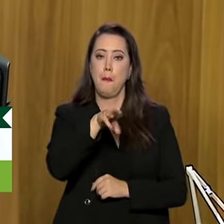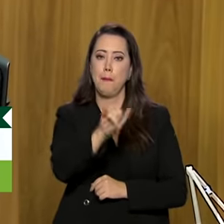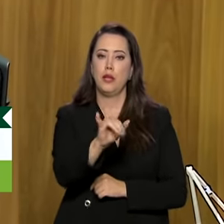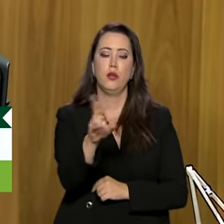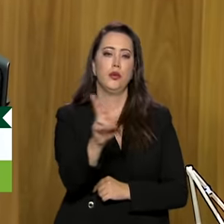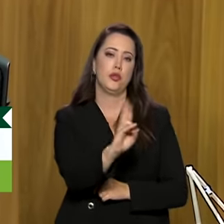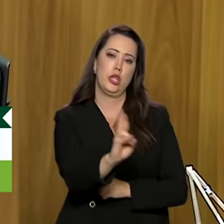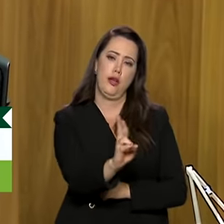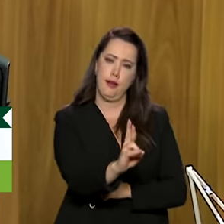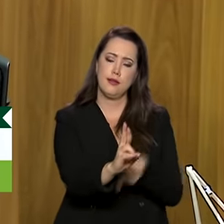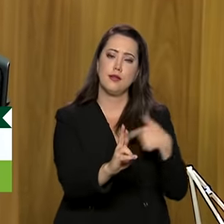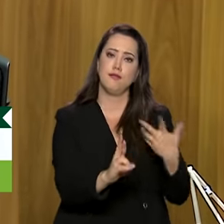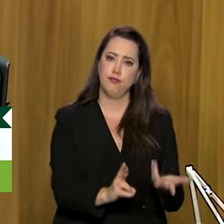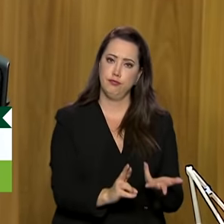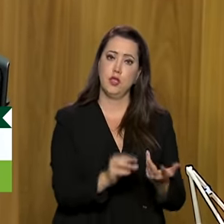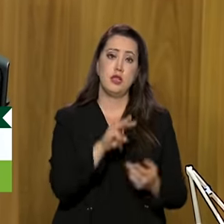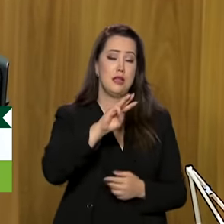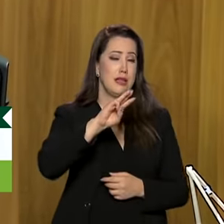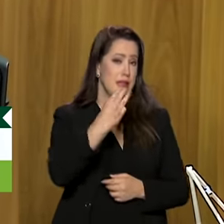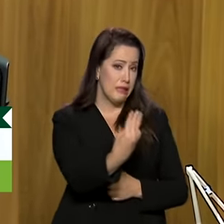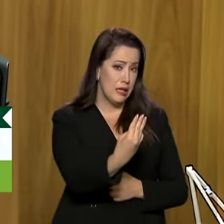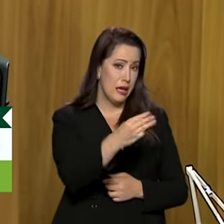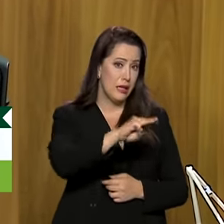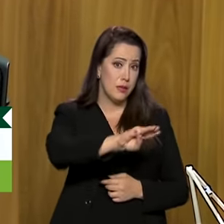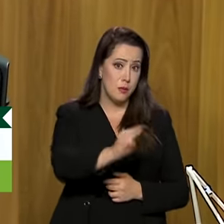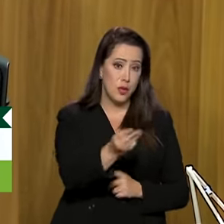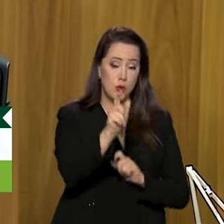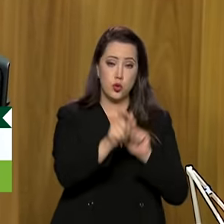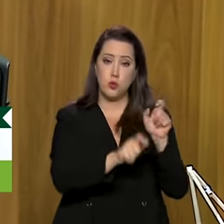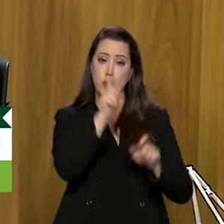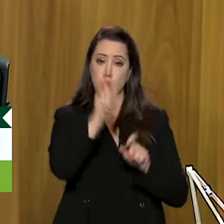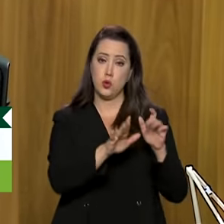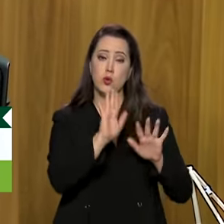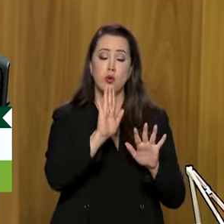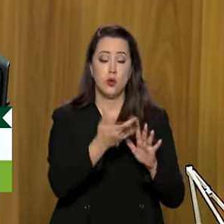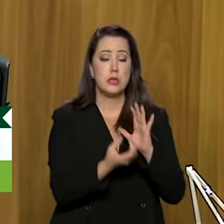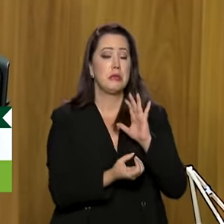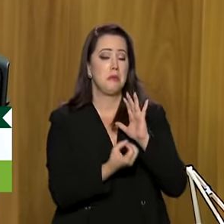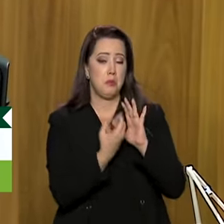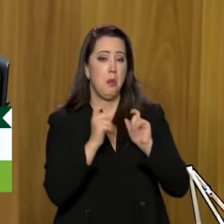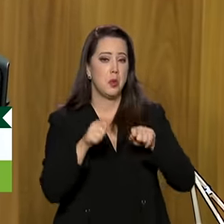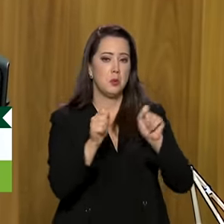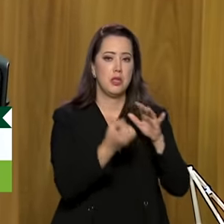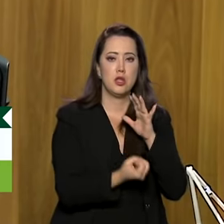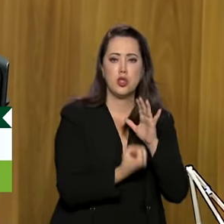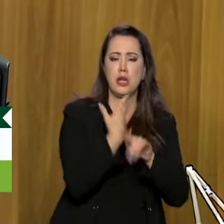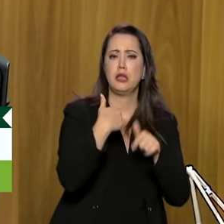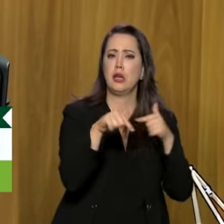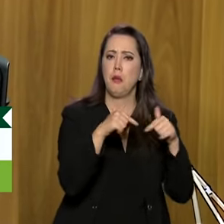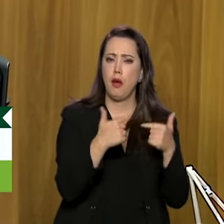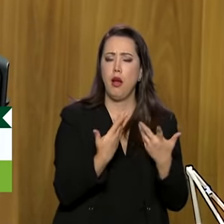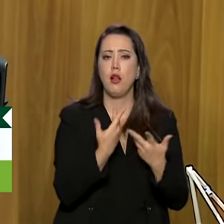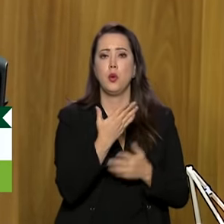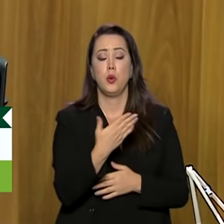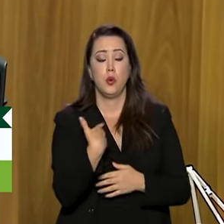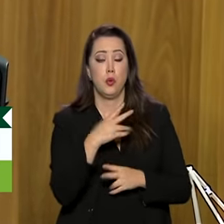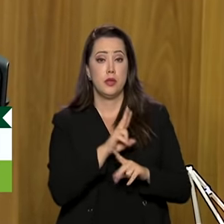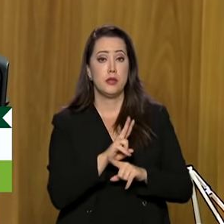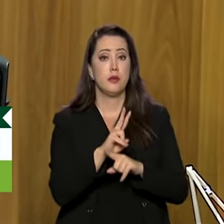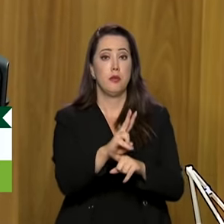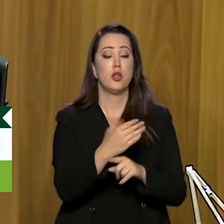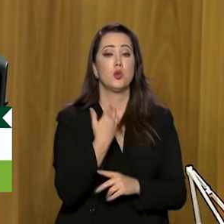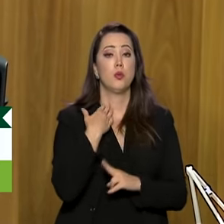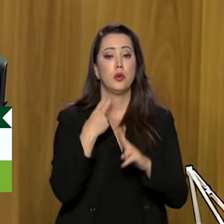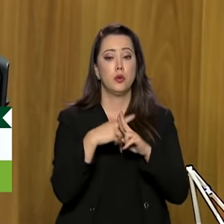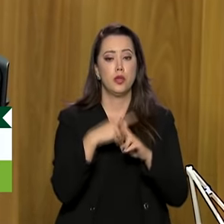bilhões de reais 3 milhões de pessoas que já não do emprego direto e indiretamente com esse empréstimo da Caixa